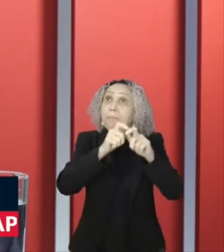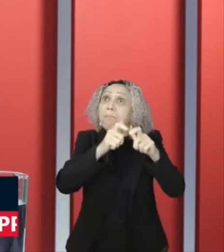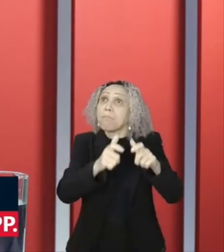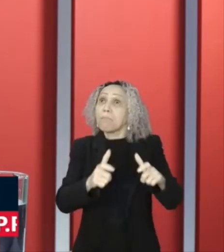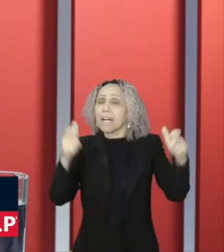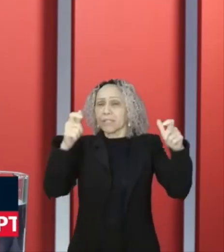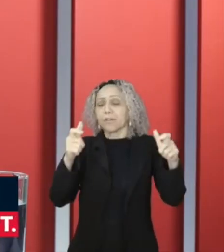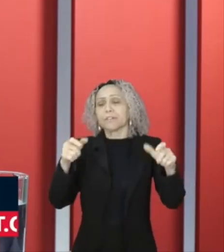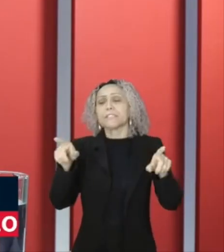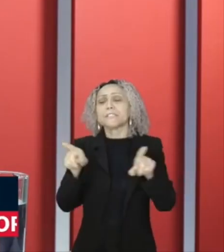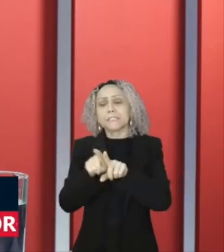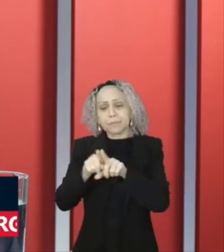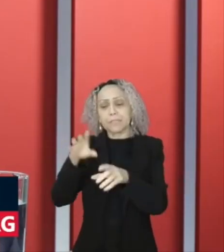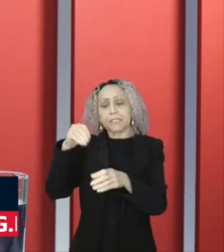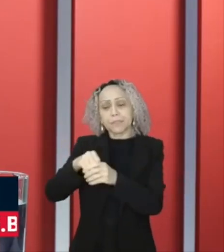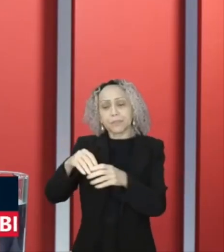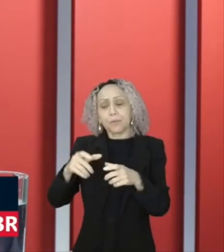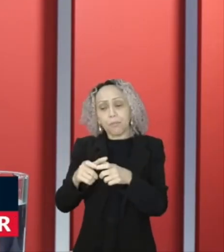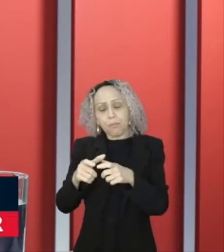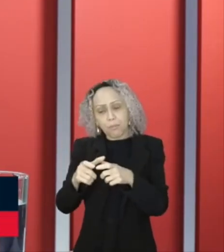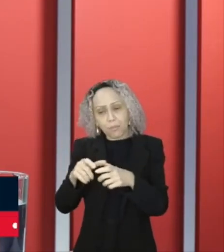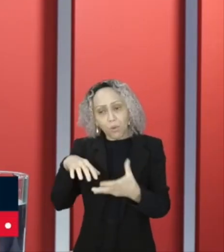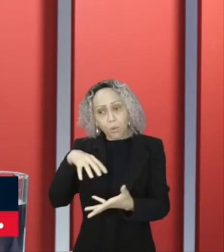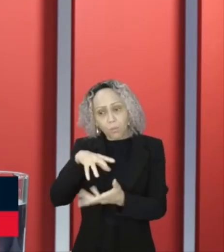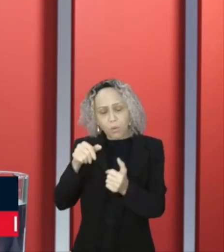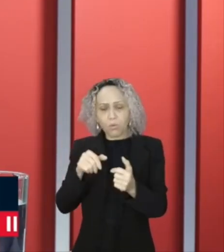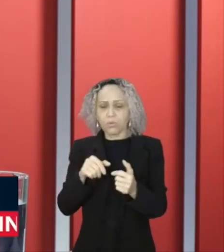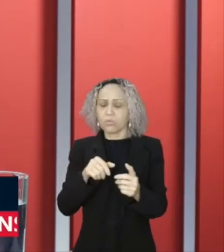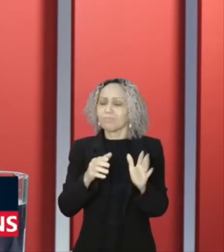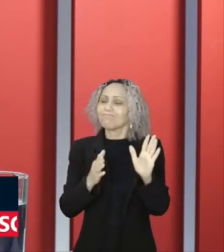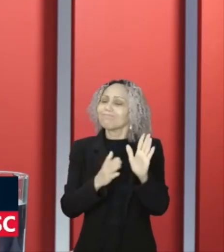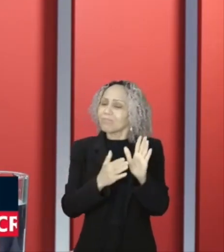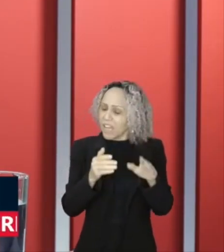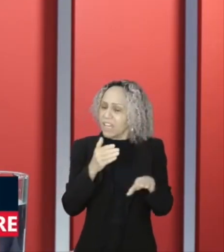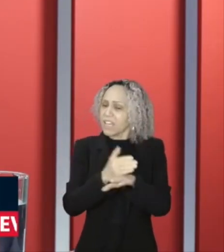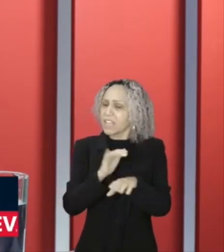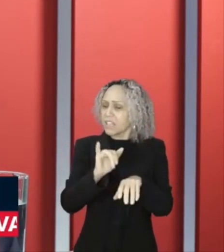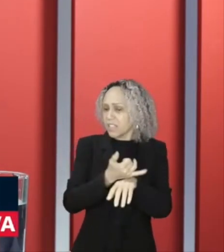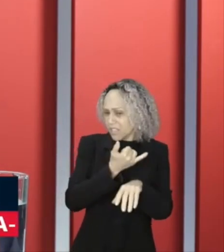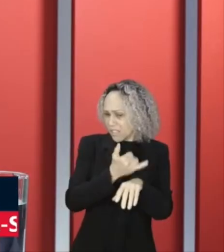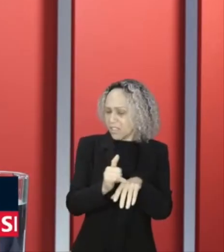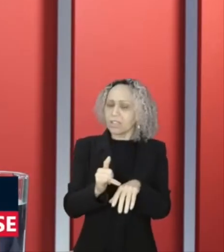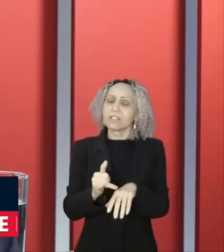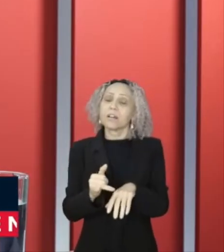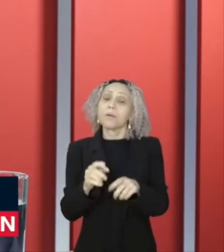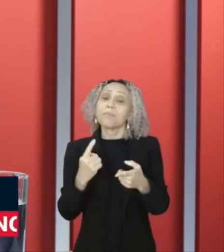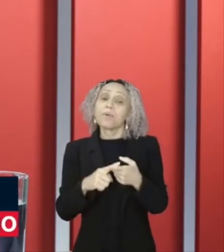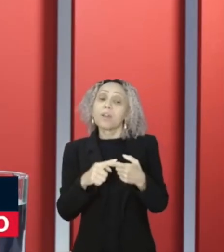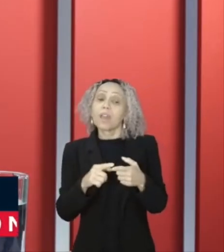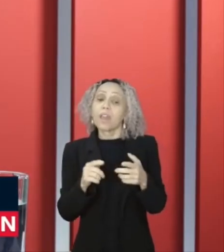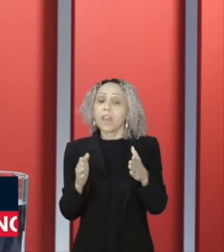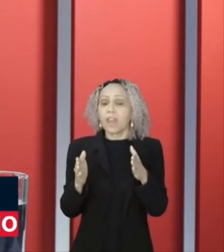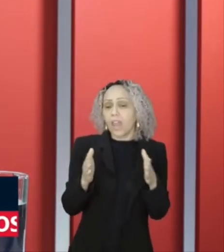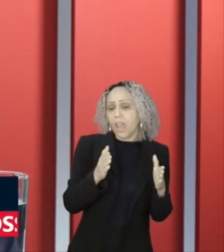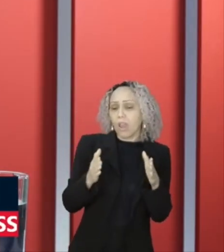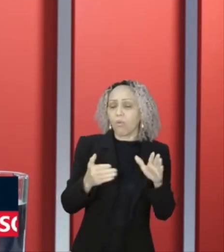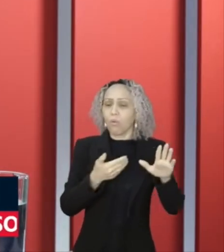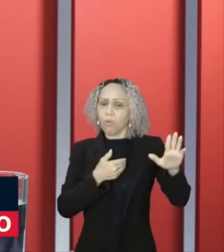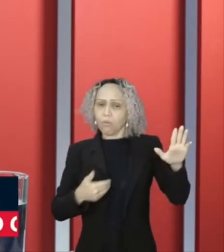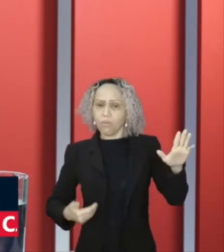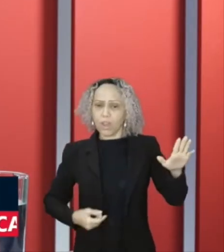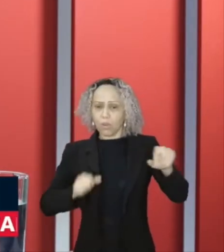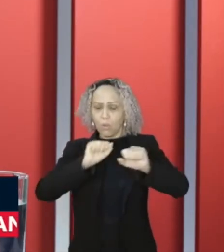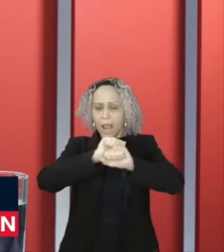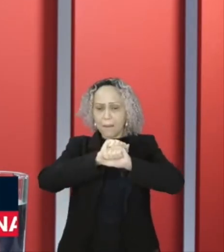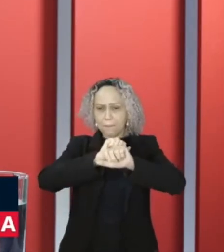estratégias de governo participativo, de governo aberto, de transparência, né? Então, acho que é uma agenda que se